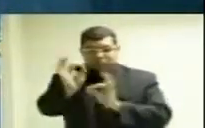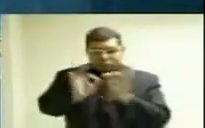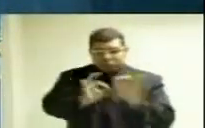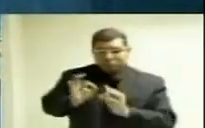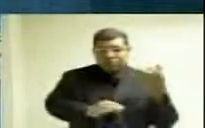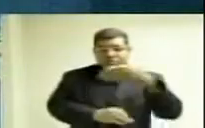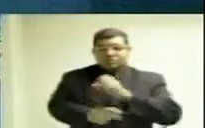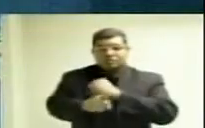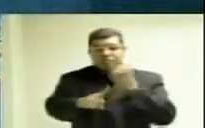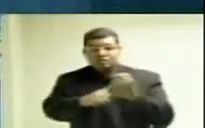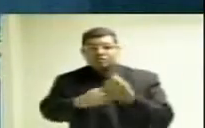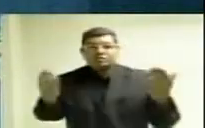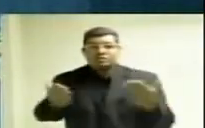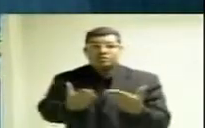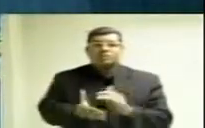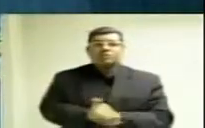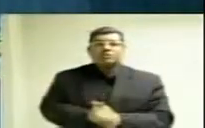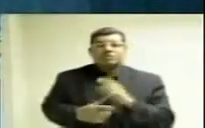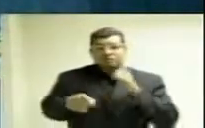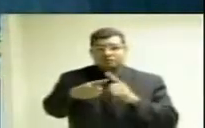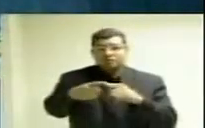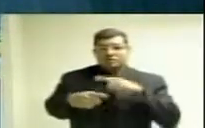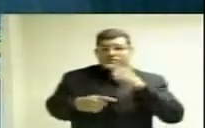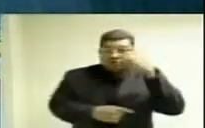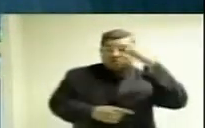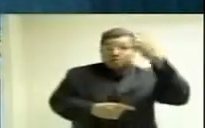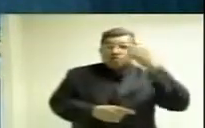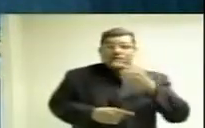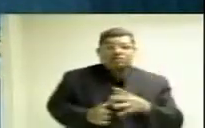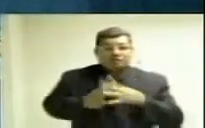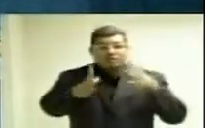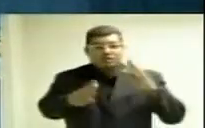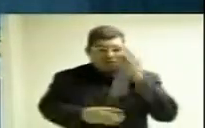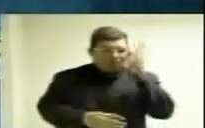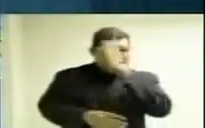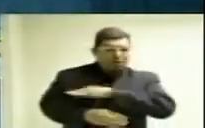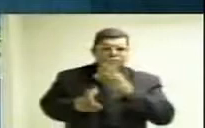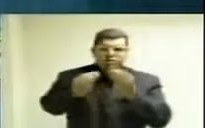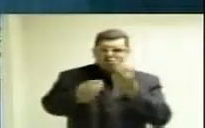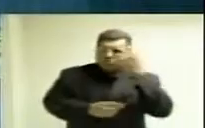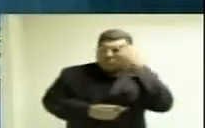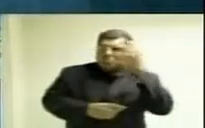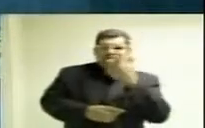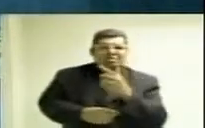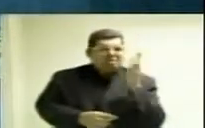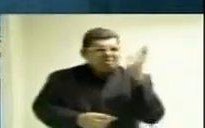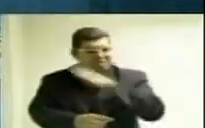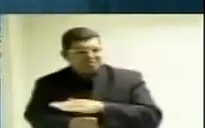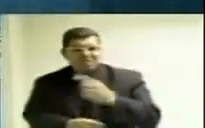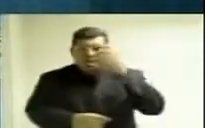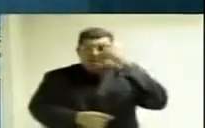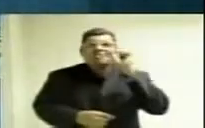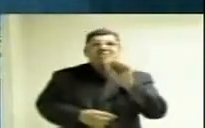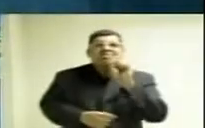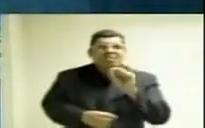de reinserção social. Porque há uma ideia equivocada na cabeça de muitos, que é a